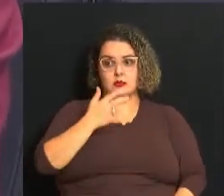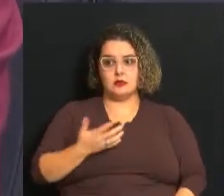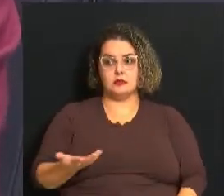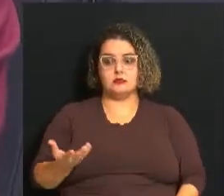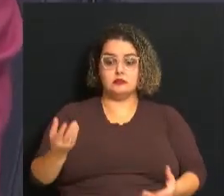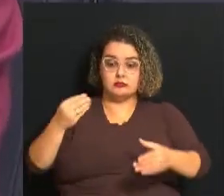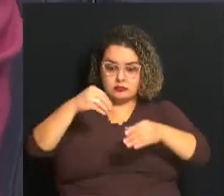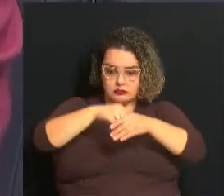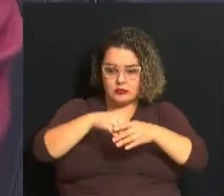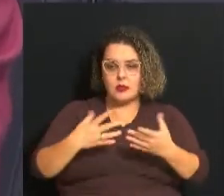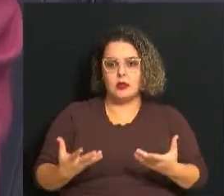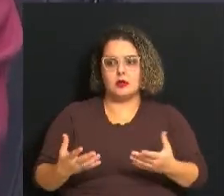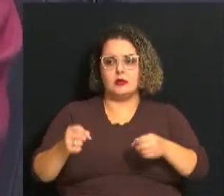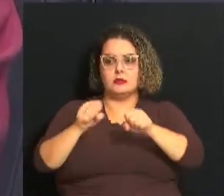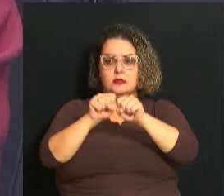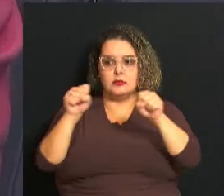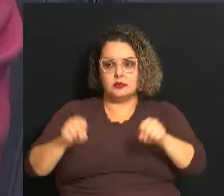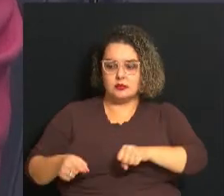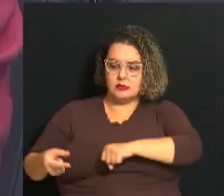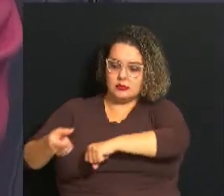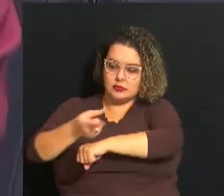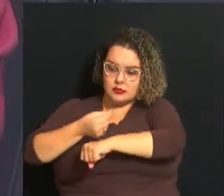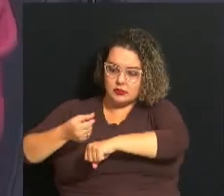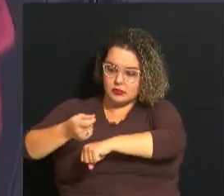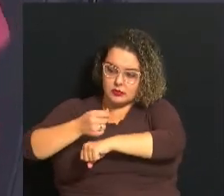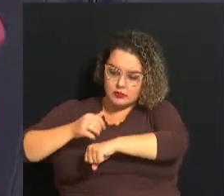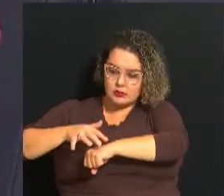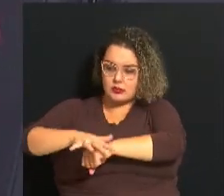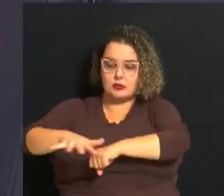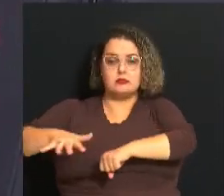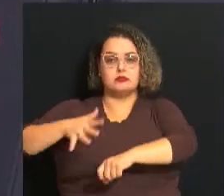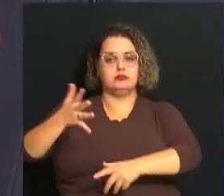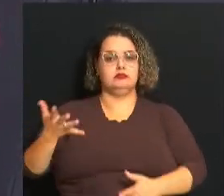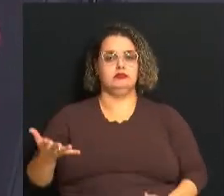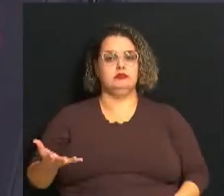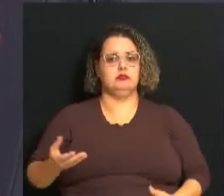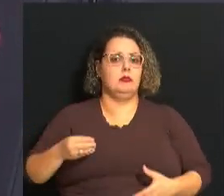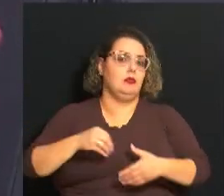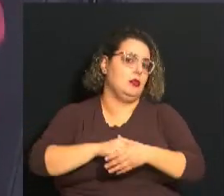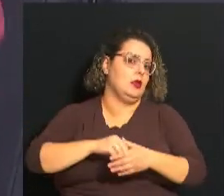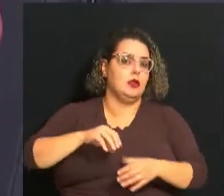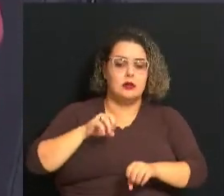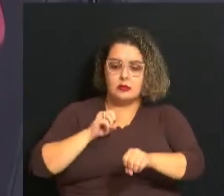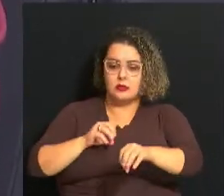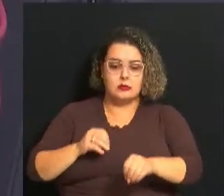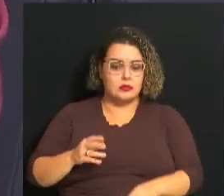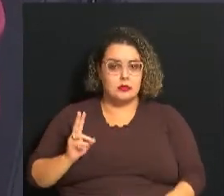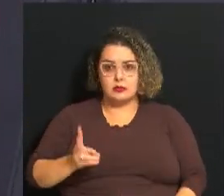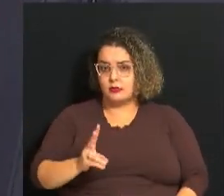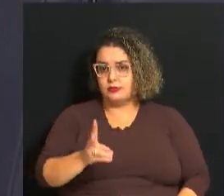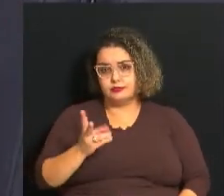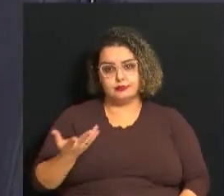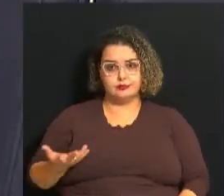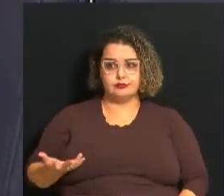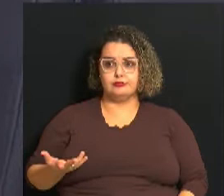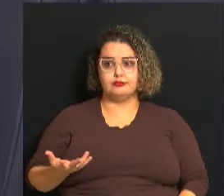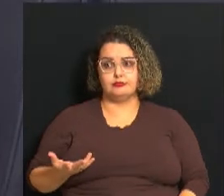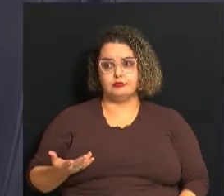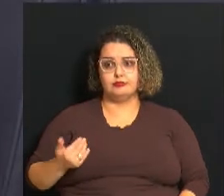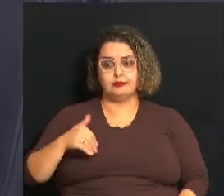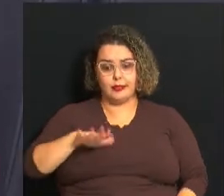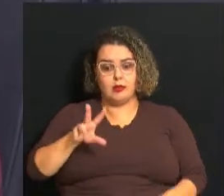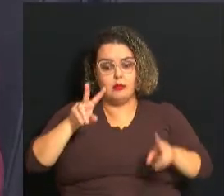implementação de sistemas neoliberais tá atendendo da educação está cada vez mais presente né E ela coloca um